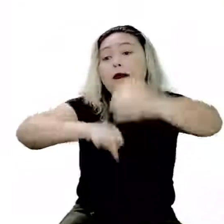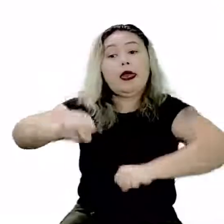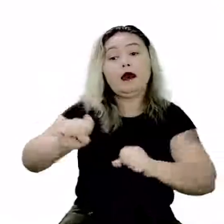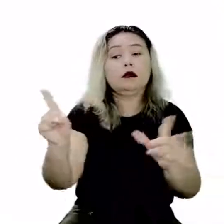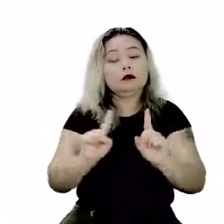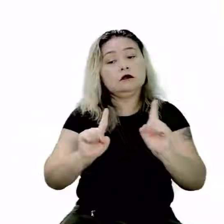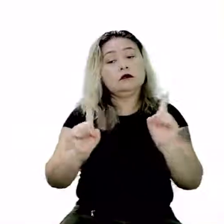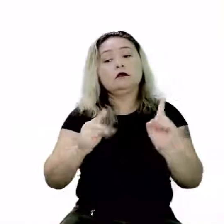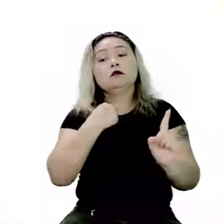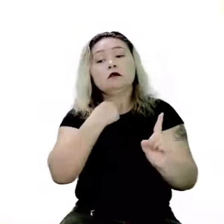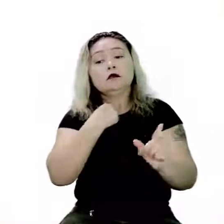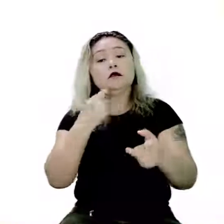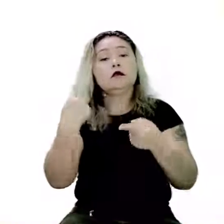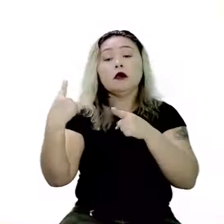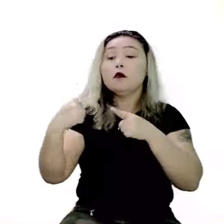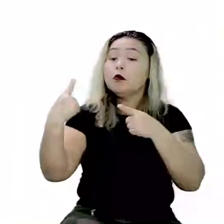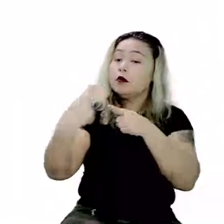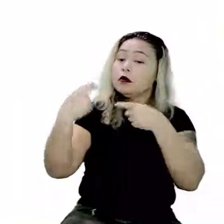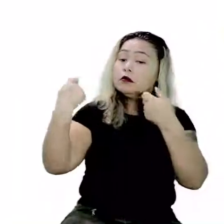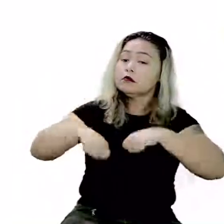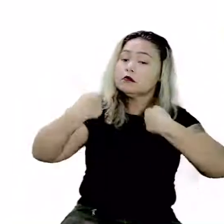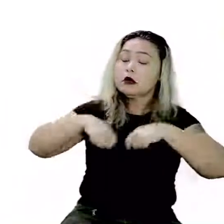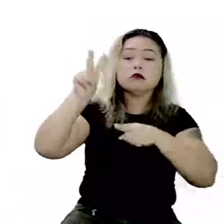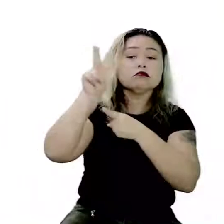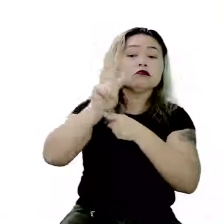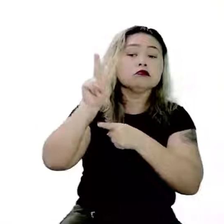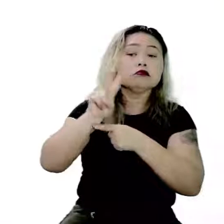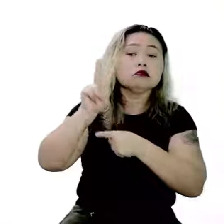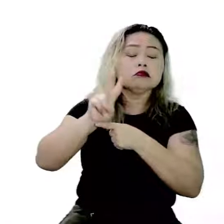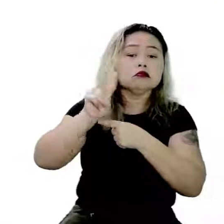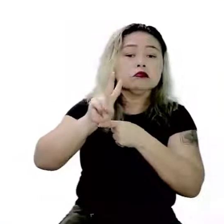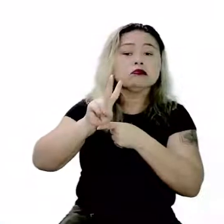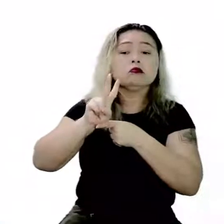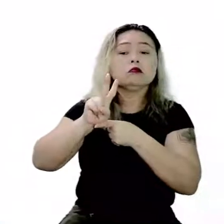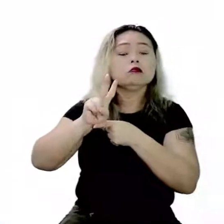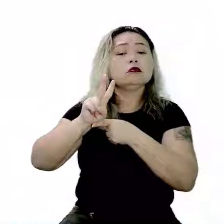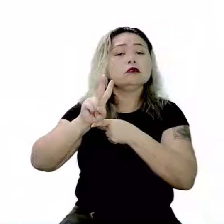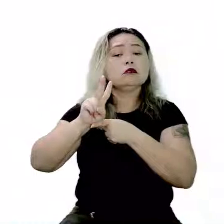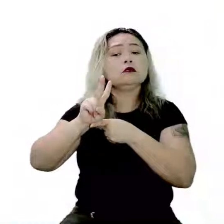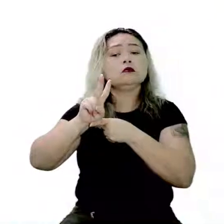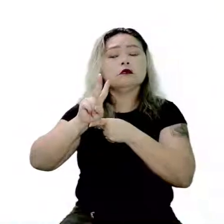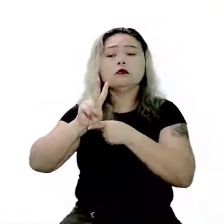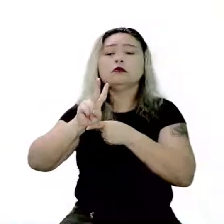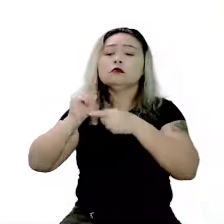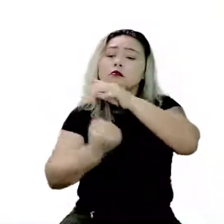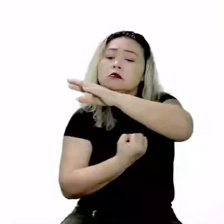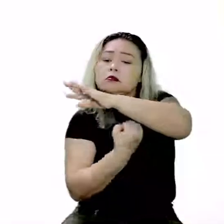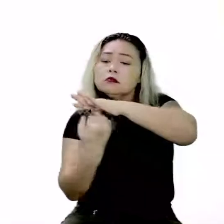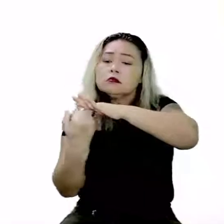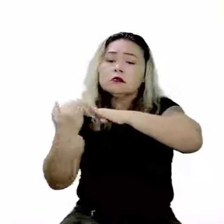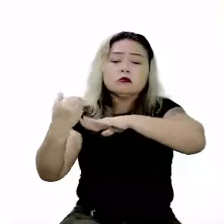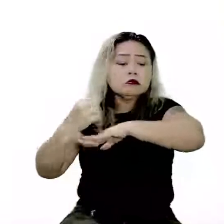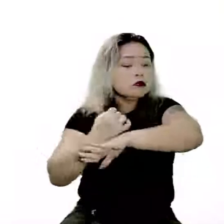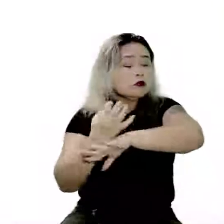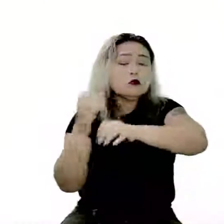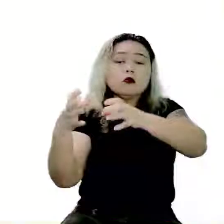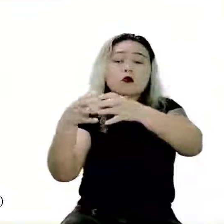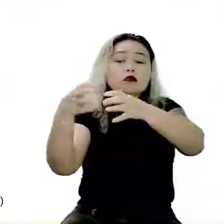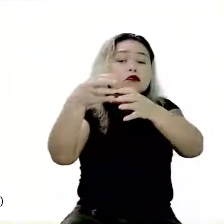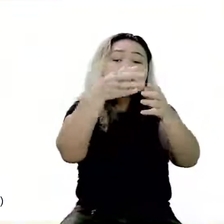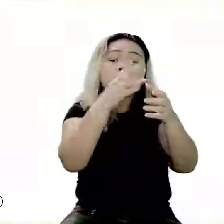ok? Porque a gente precisava preservar, inclusive, ecossistemas frágeis.